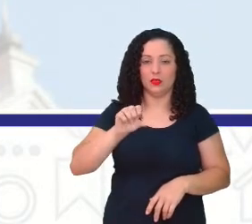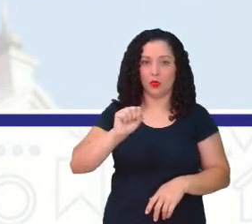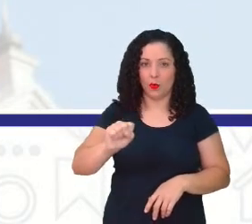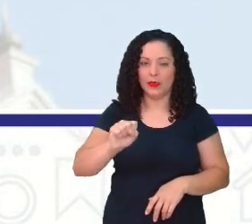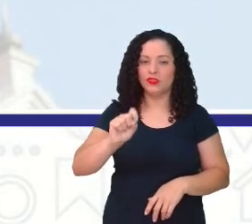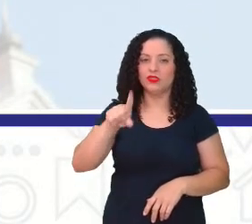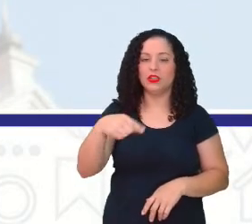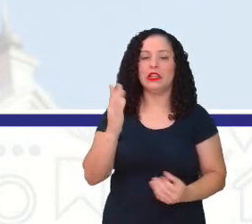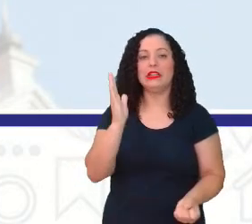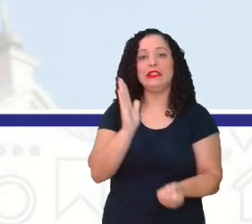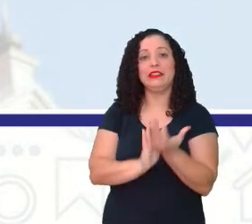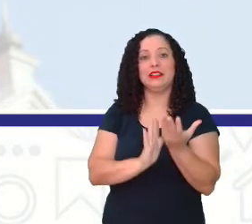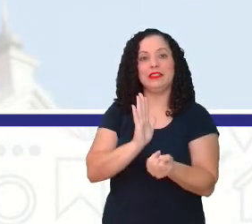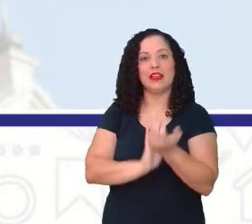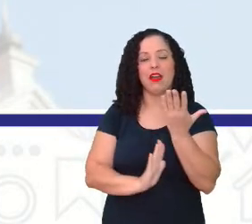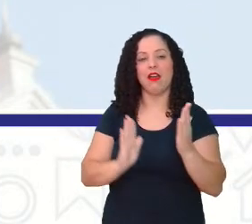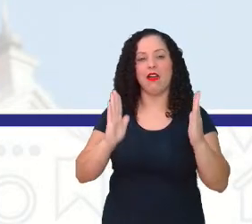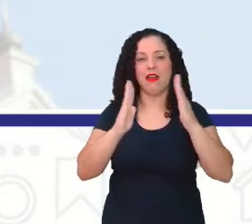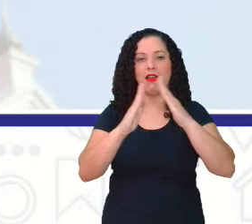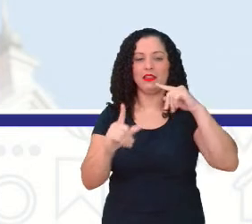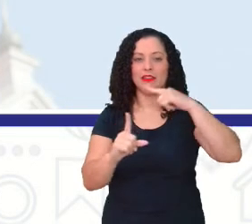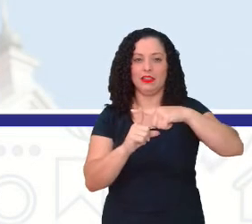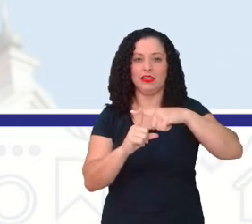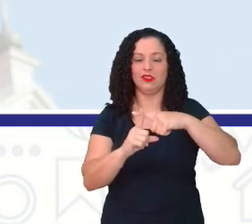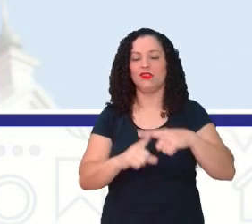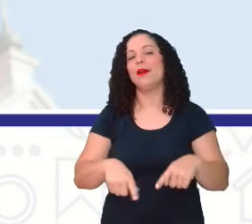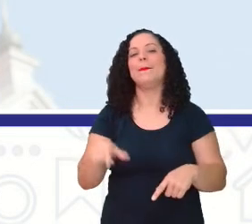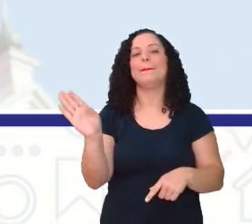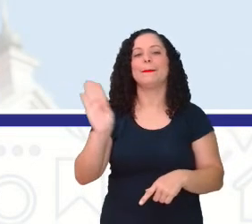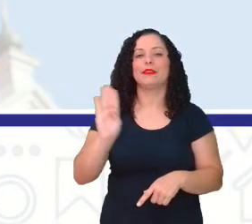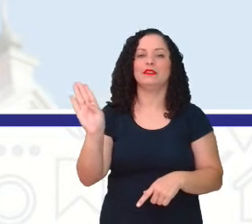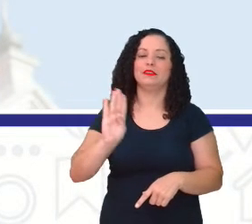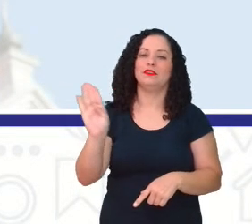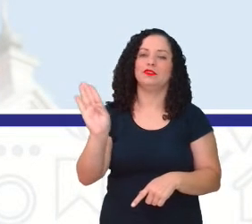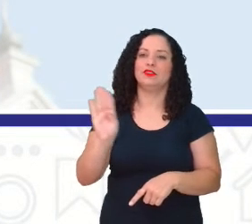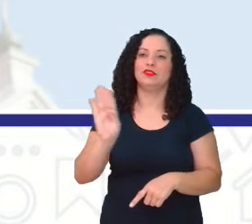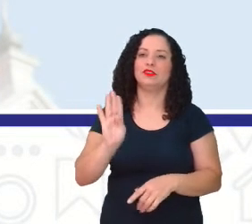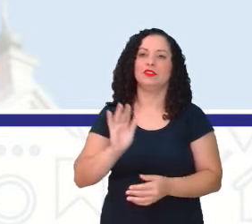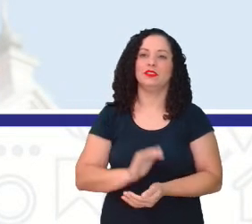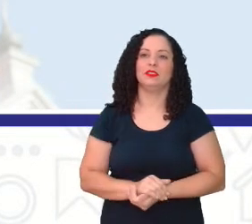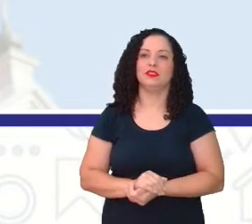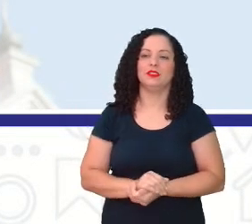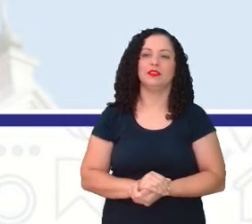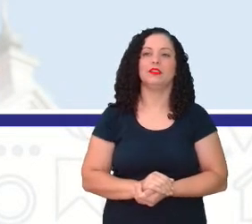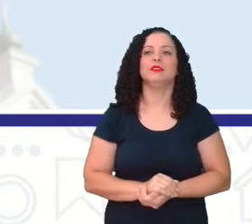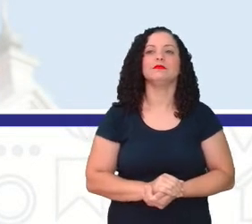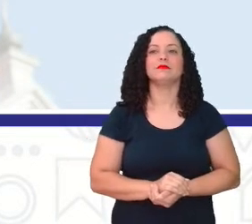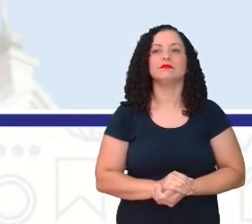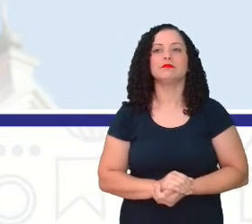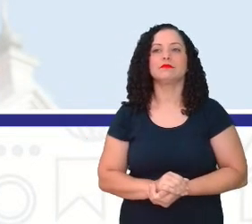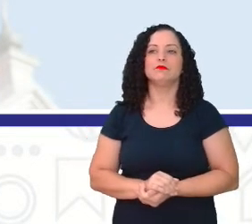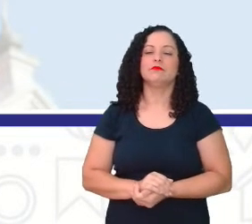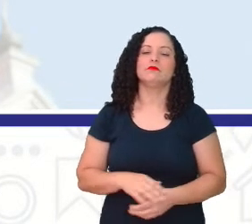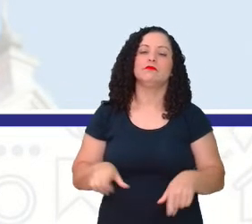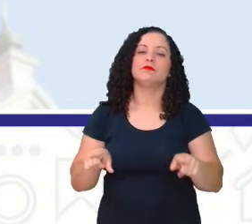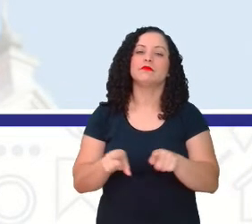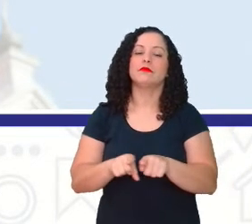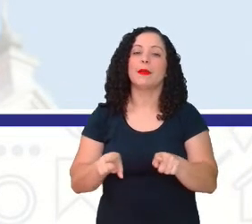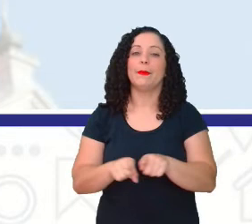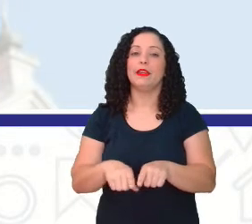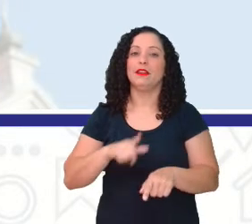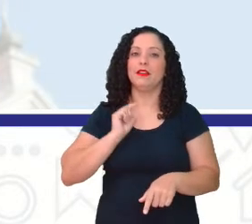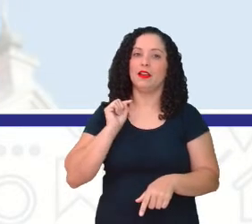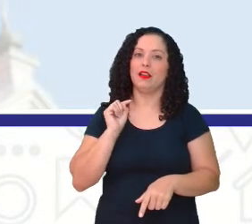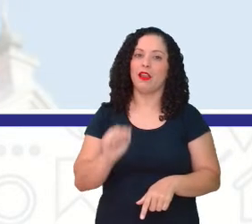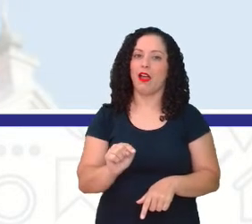na frente, né, à Igreja Batista. Então, nesse sentido, a gente tem também a questão de que na